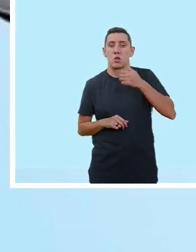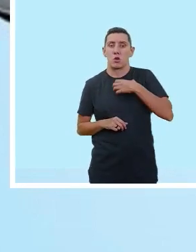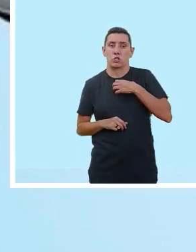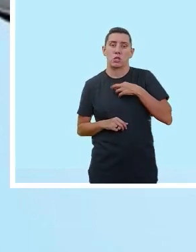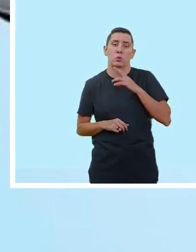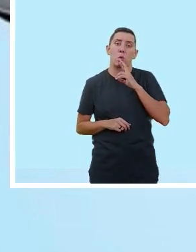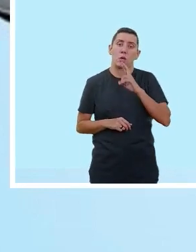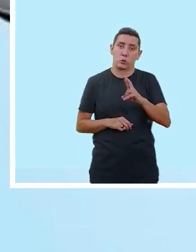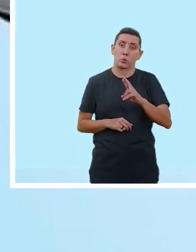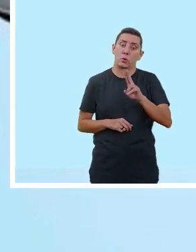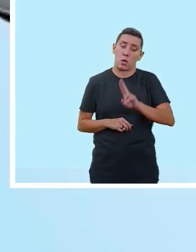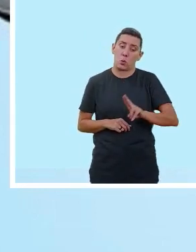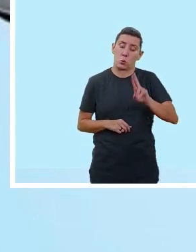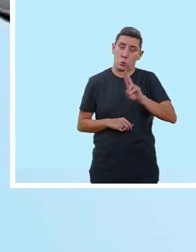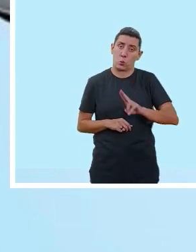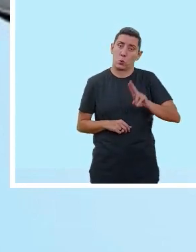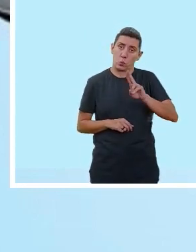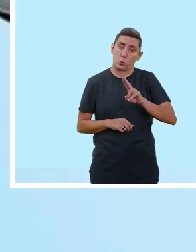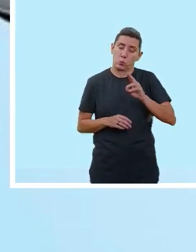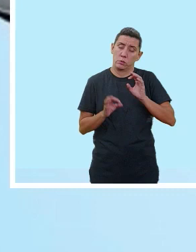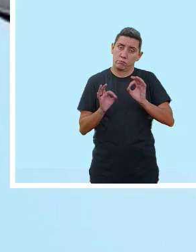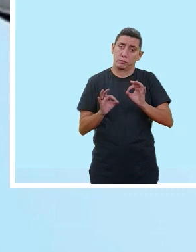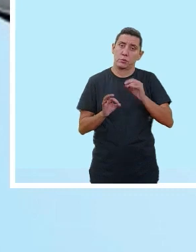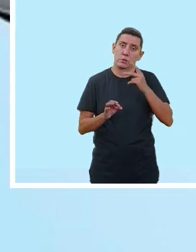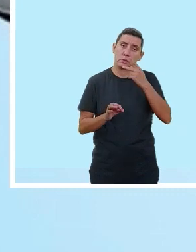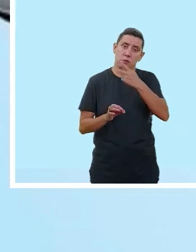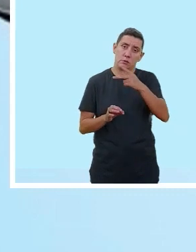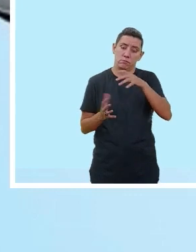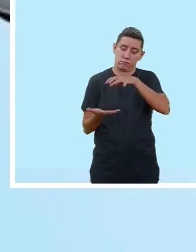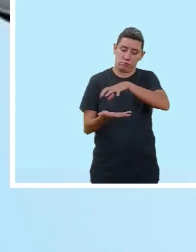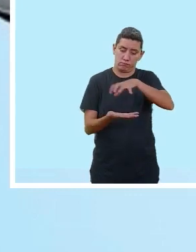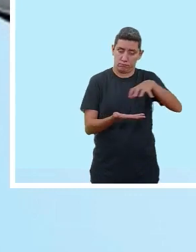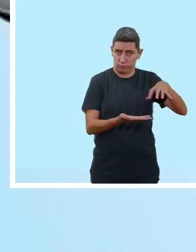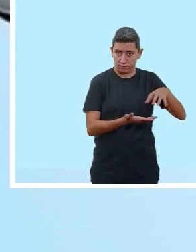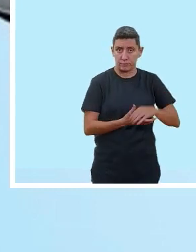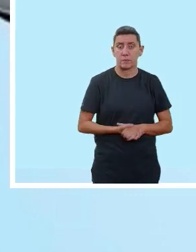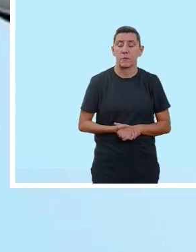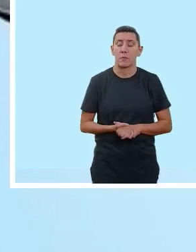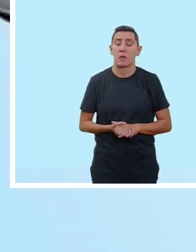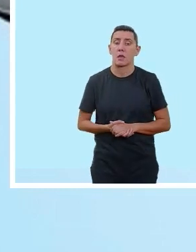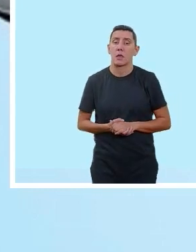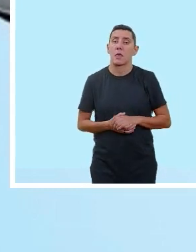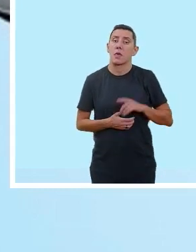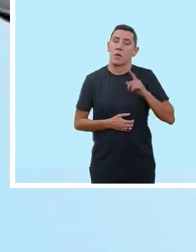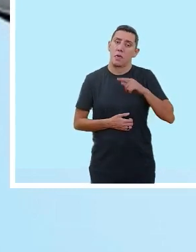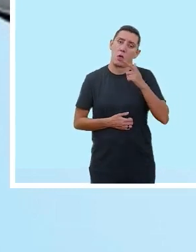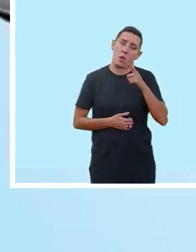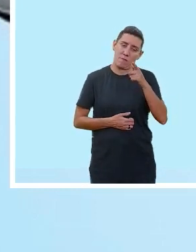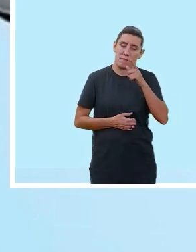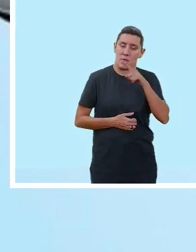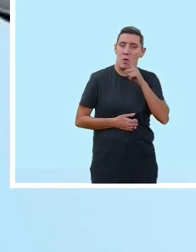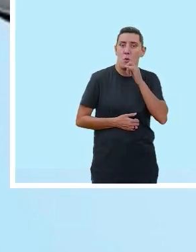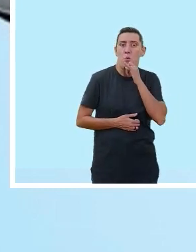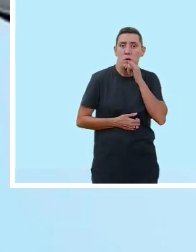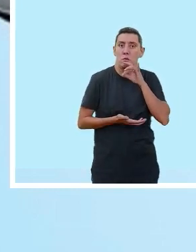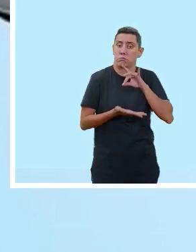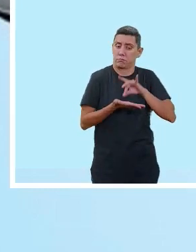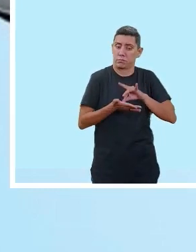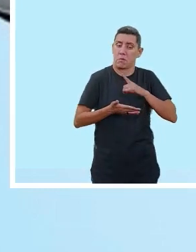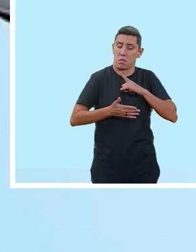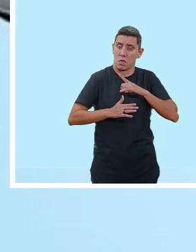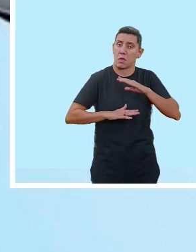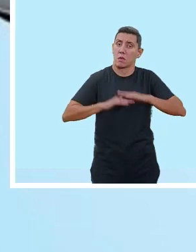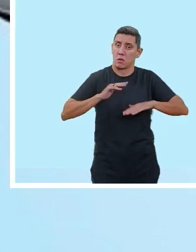melhor utilização realmente da sua área de operação. Então, esse é um outro exemplo prático de solução que a gente